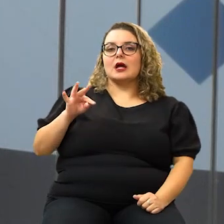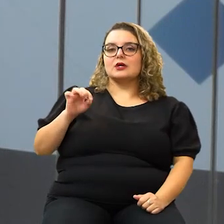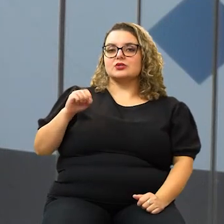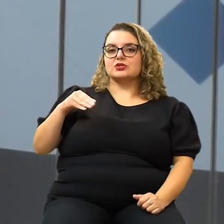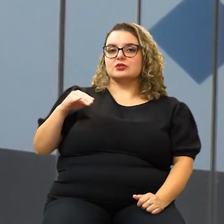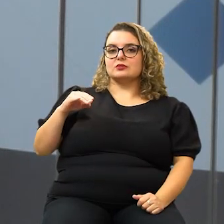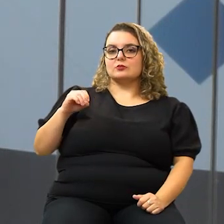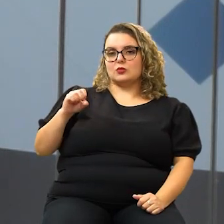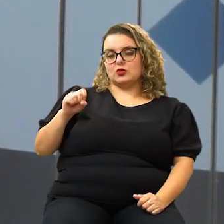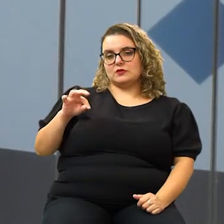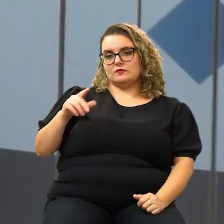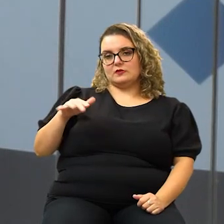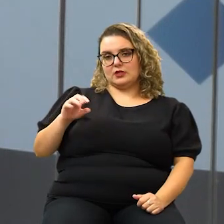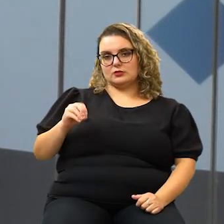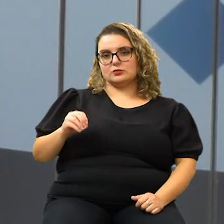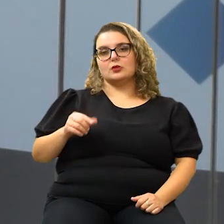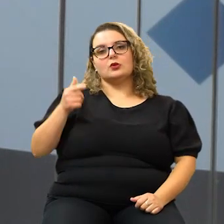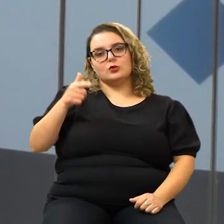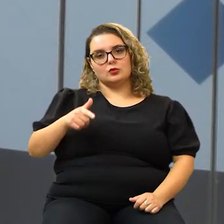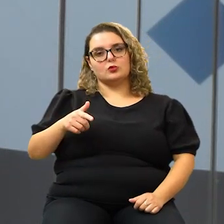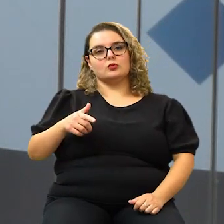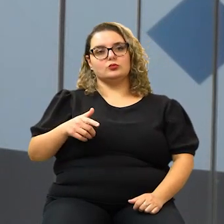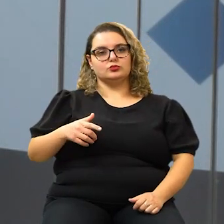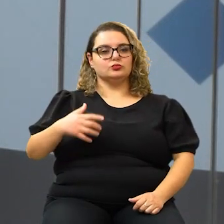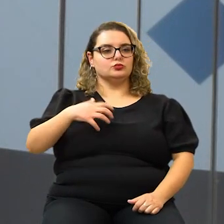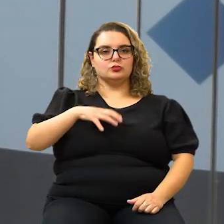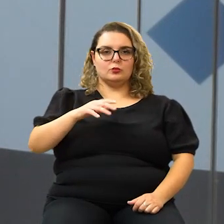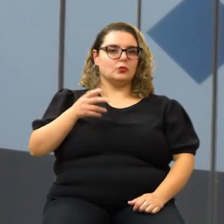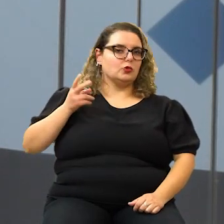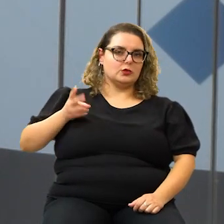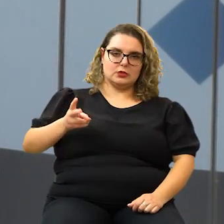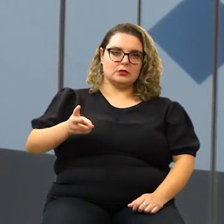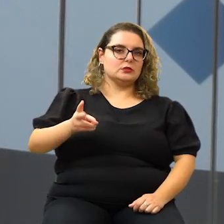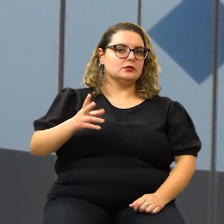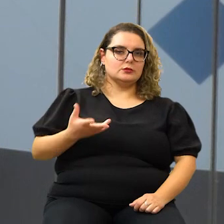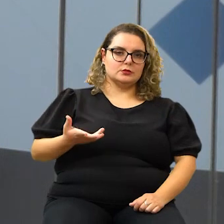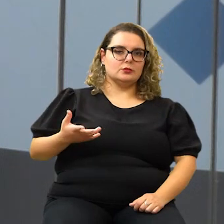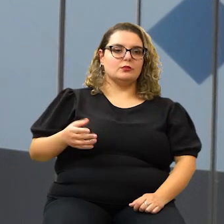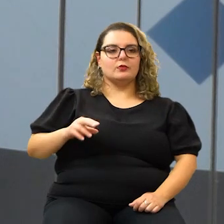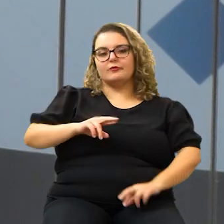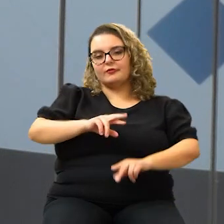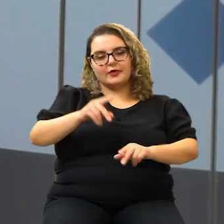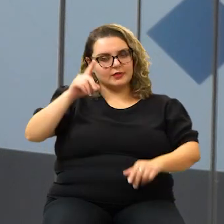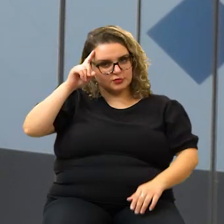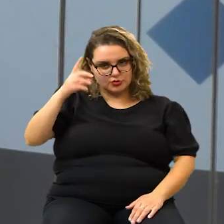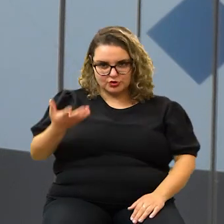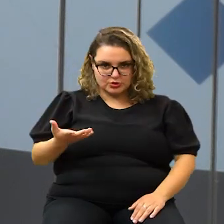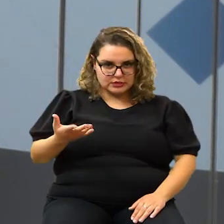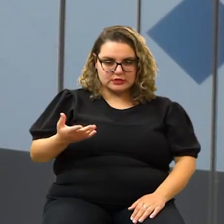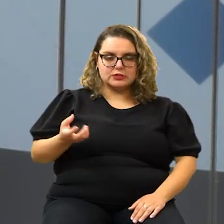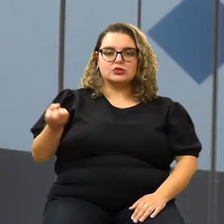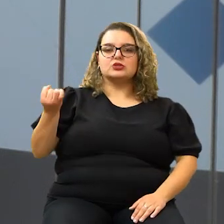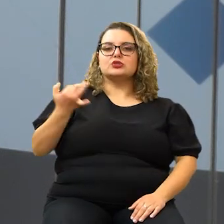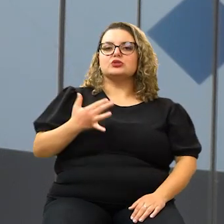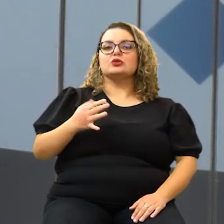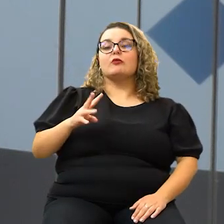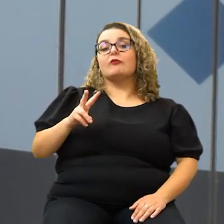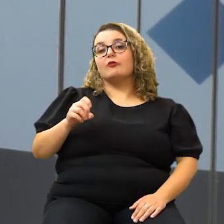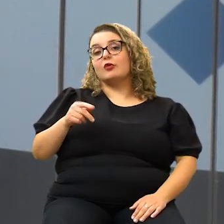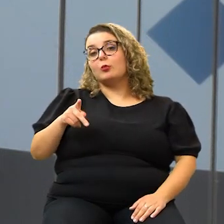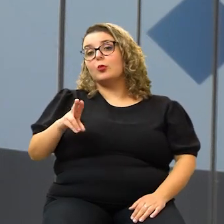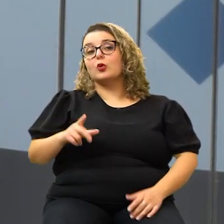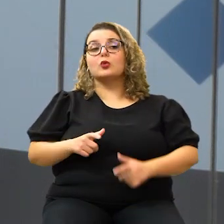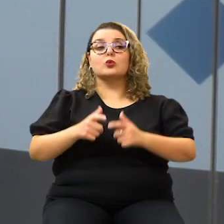essa persistência dos fenômenos por vários dias. Então, nós tivemos essa grande quantidade de